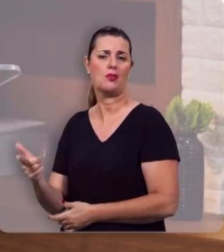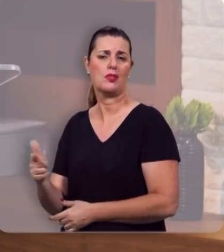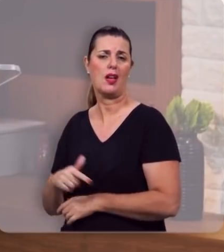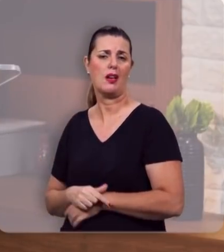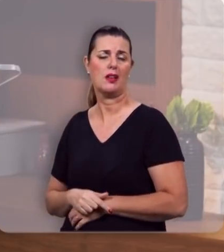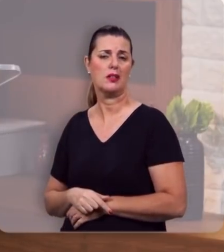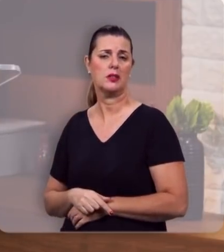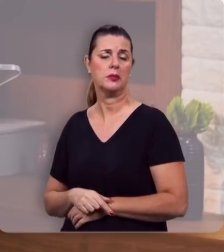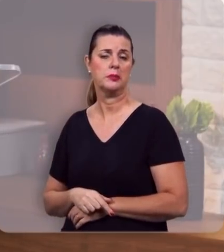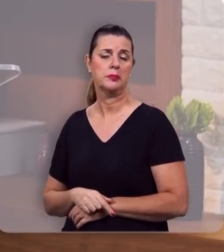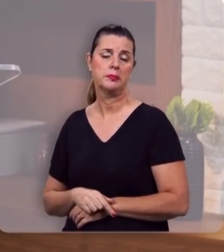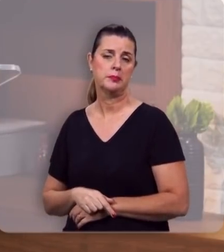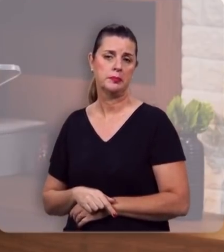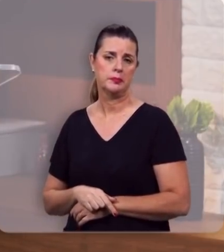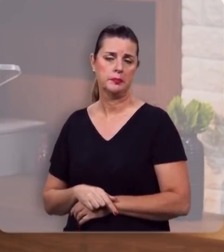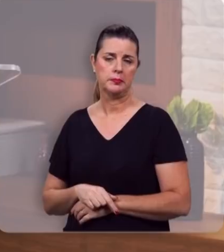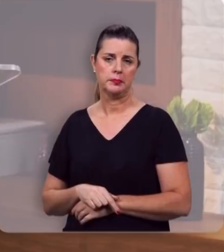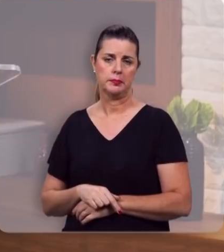naquilo que se requer dos filhos.